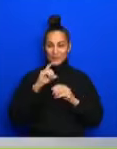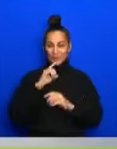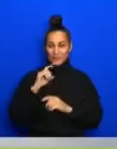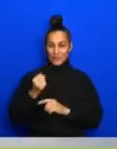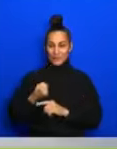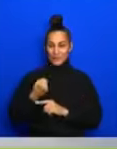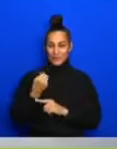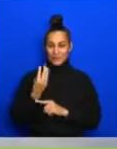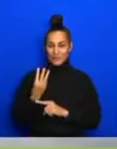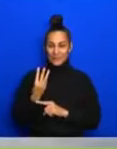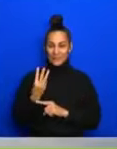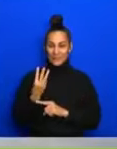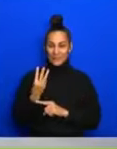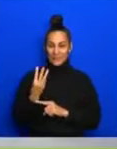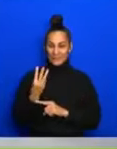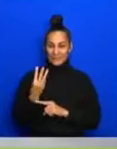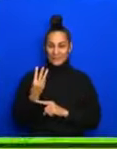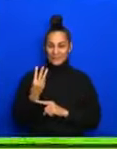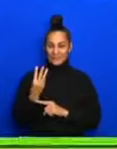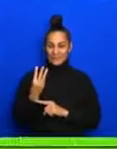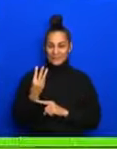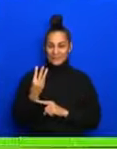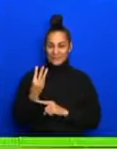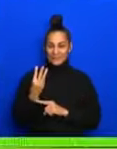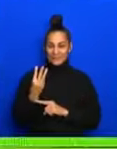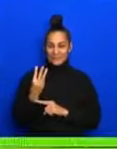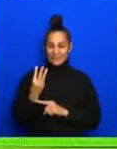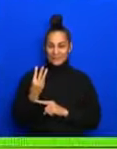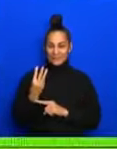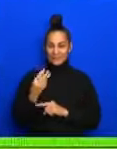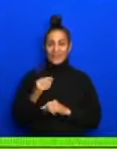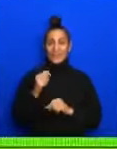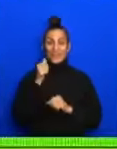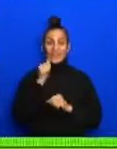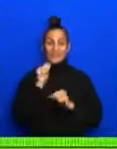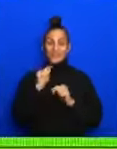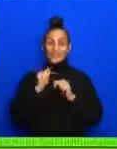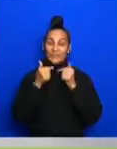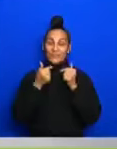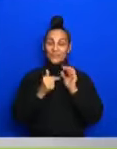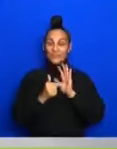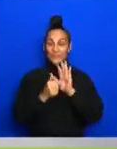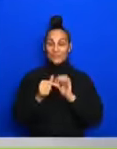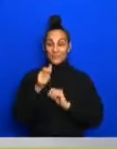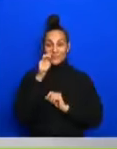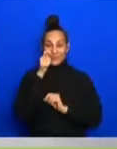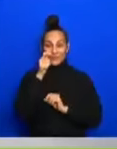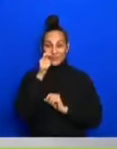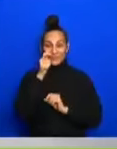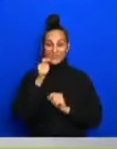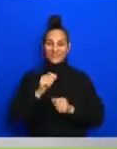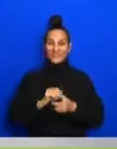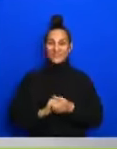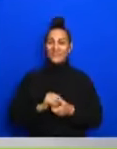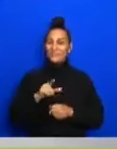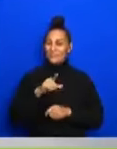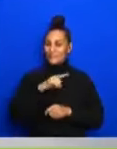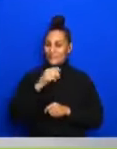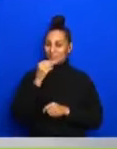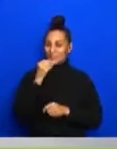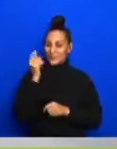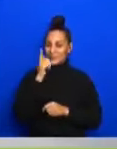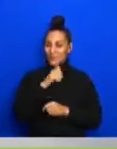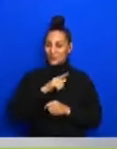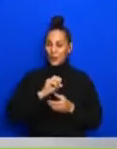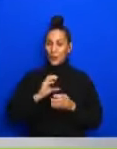verde, número 3. Jéssica, nossa garota da sorte, apresentando, você conferindo. Você ainda tem